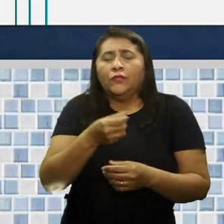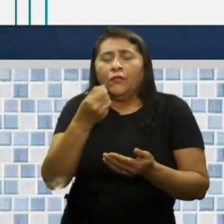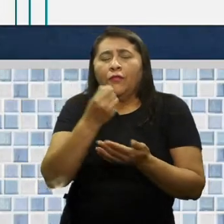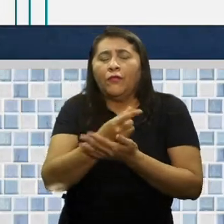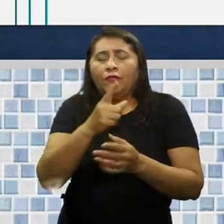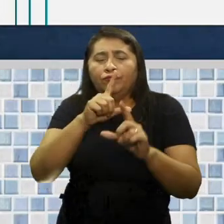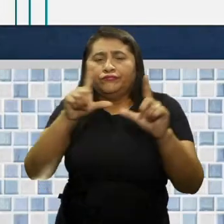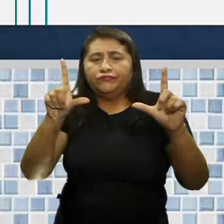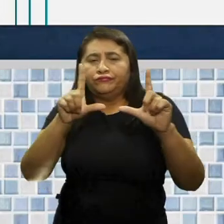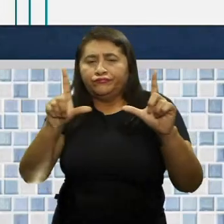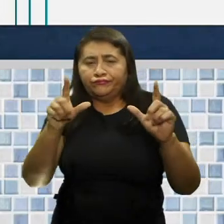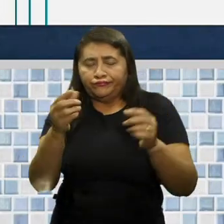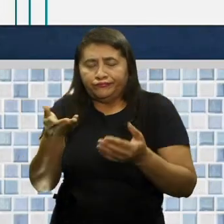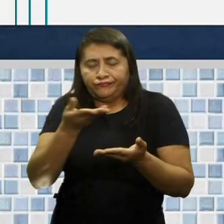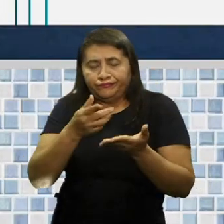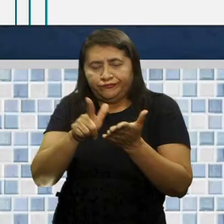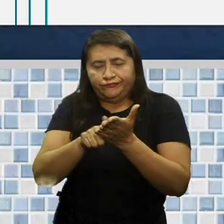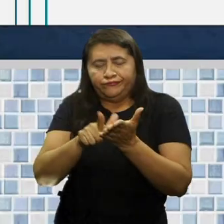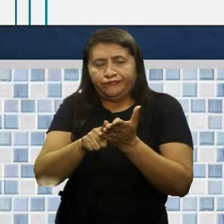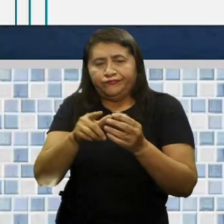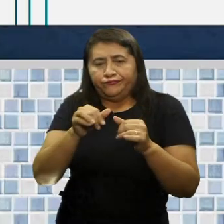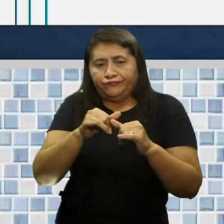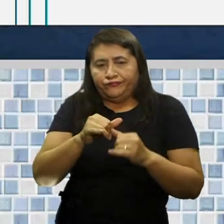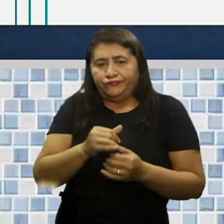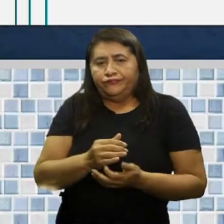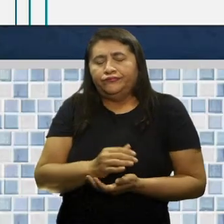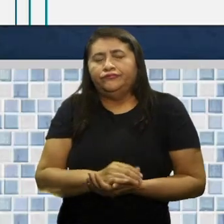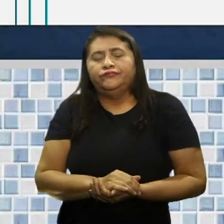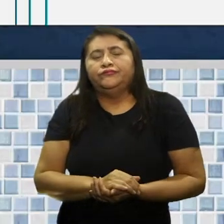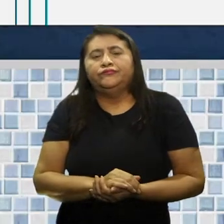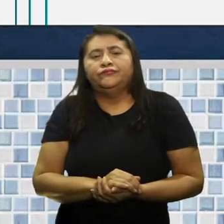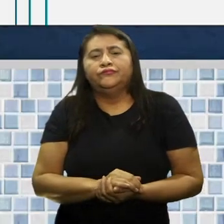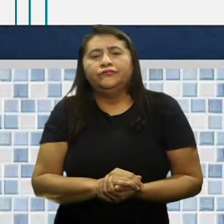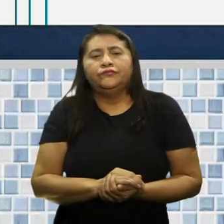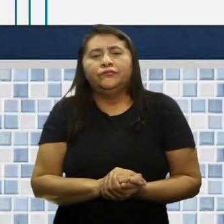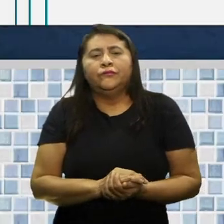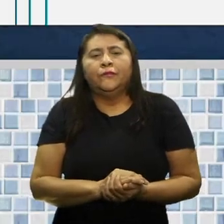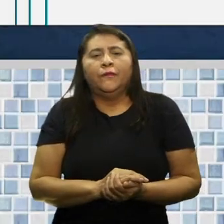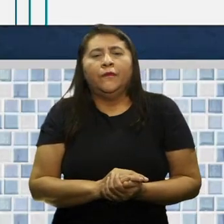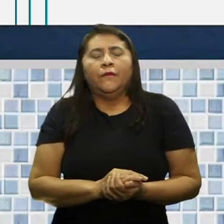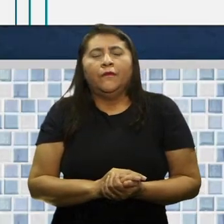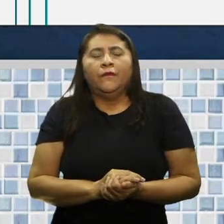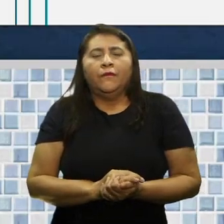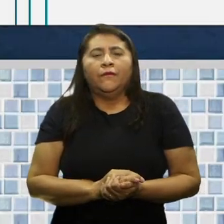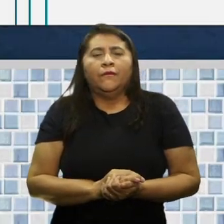ter um manual. Advertisement, propagandas. Game instructions, quando você